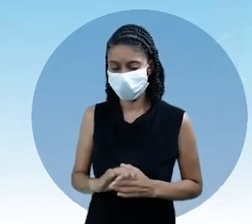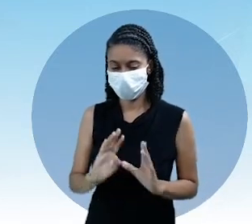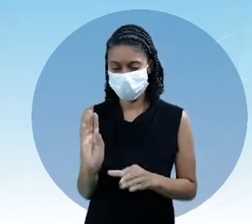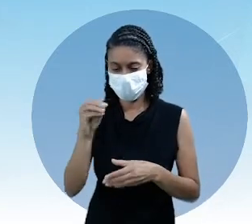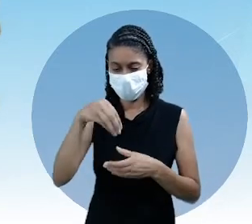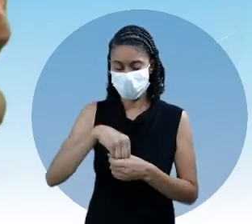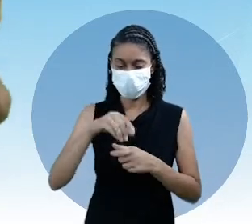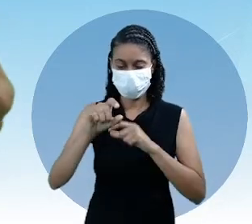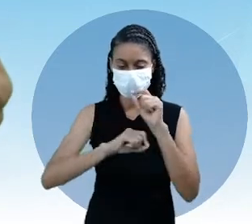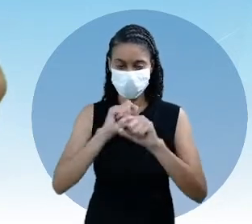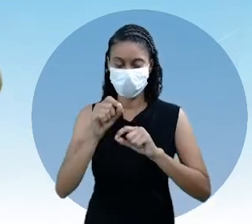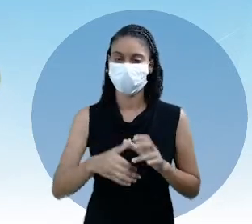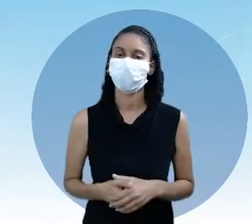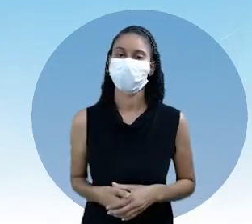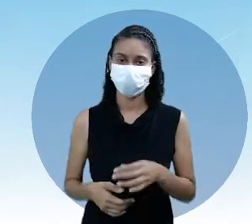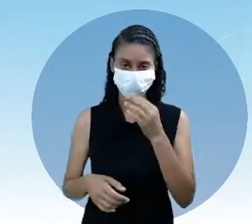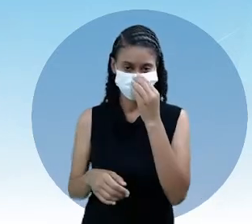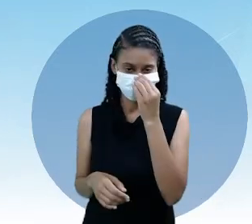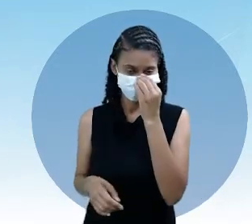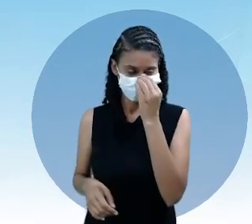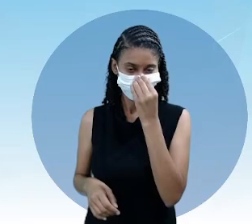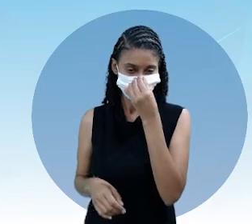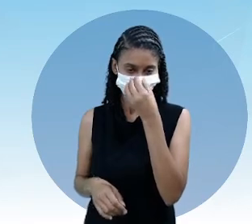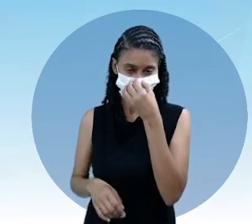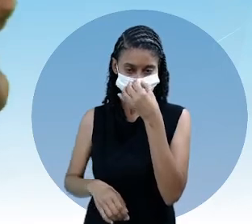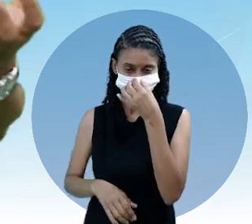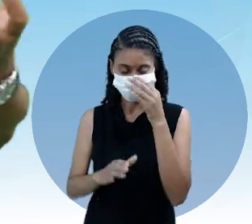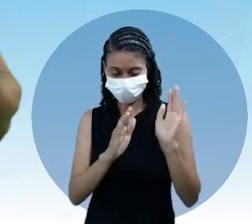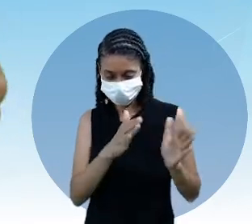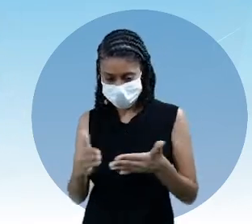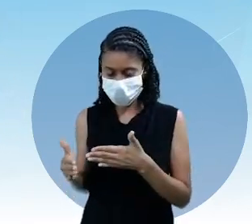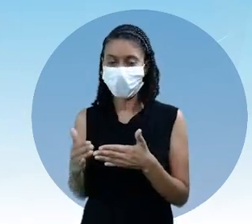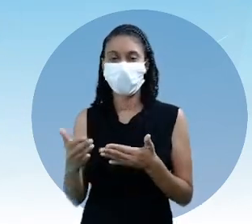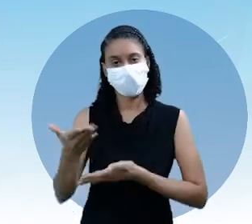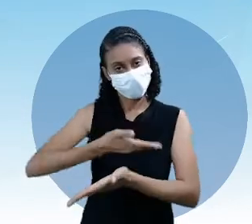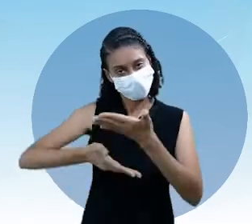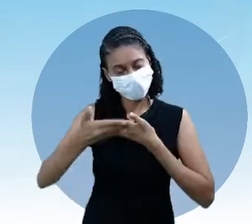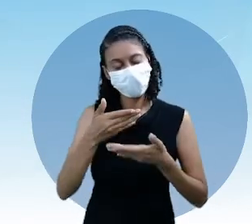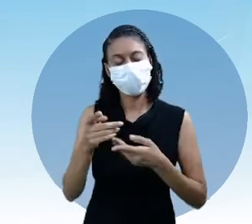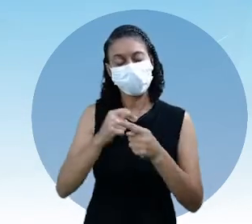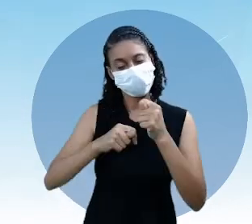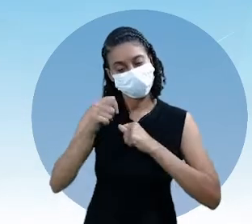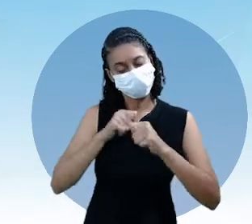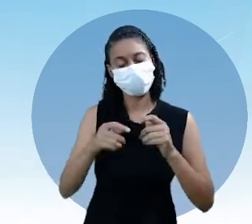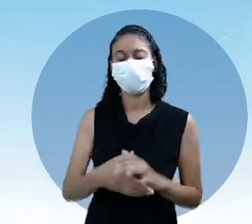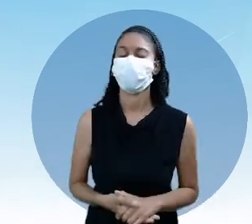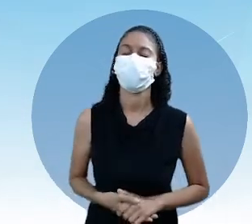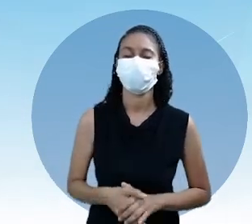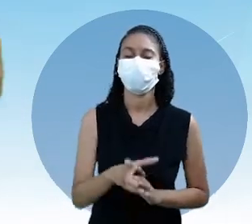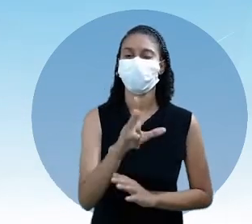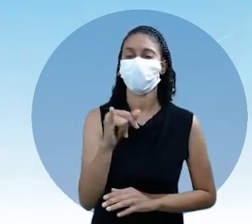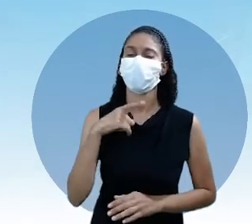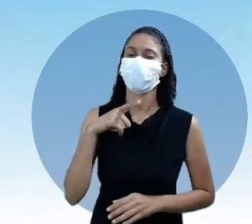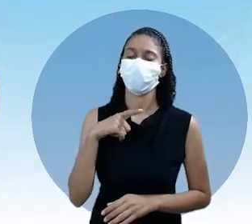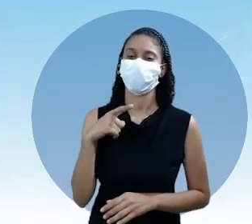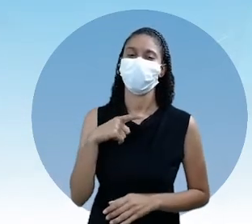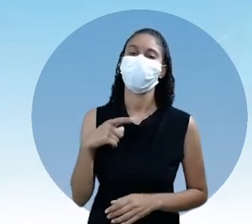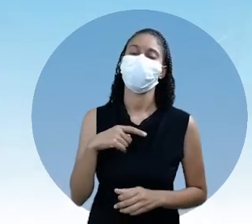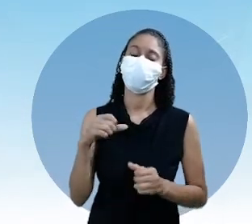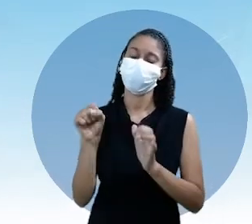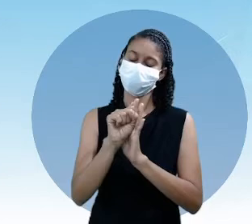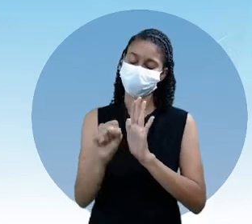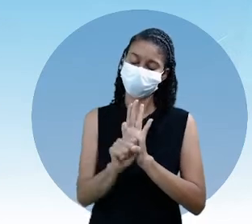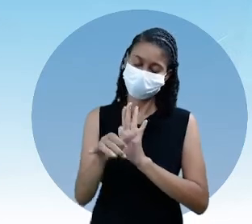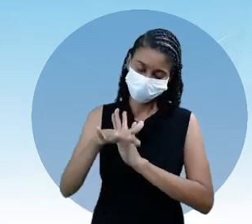dentro da, vamos dizer assim, da trajetória, né, das relações capitalistas que vão se estabelecer nesse